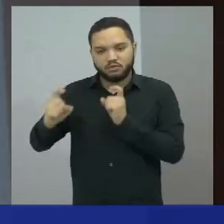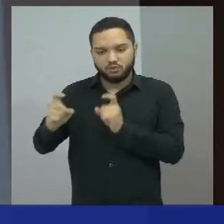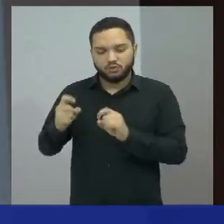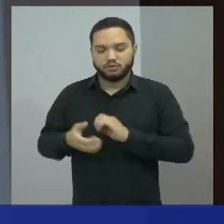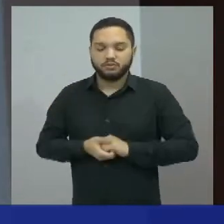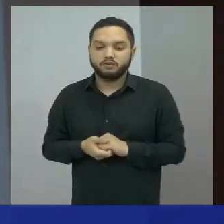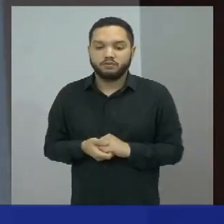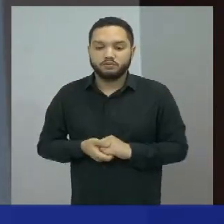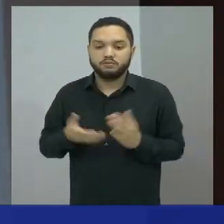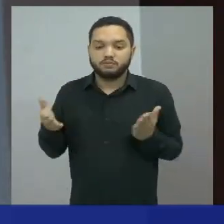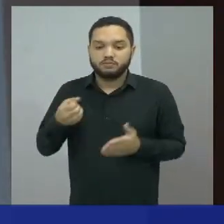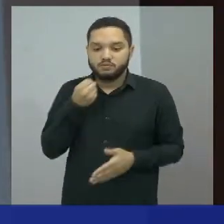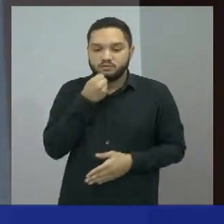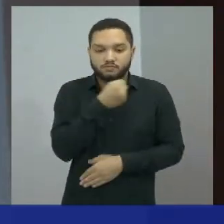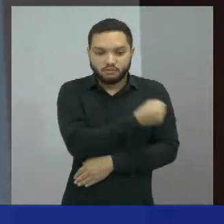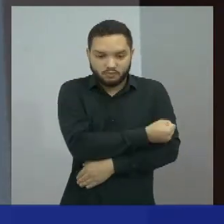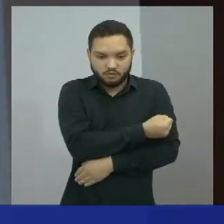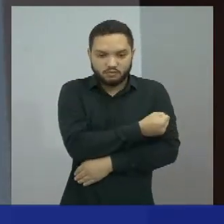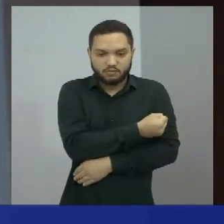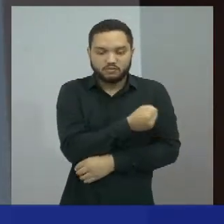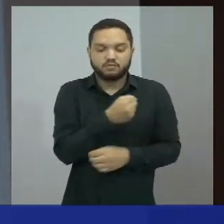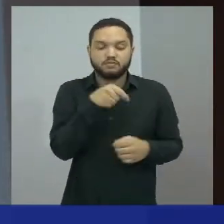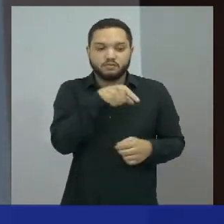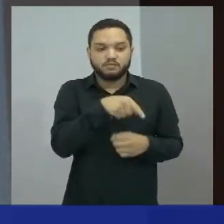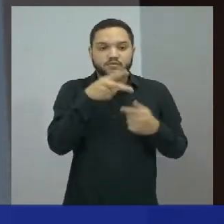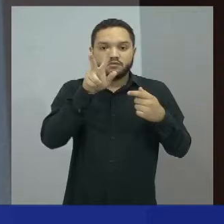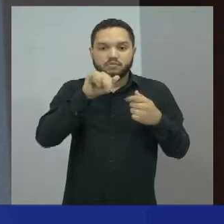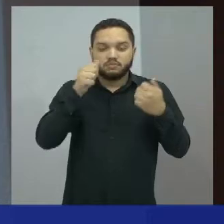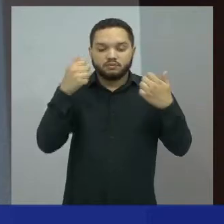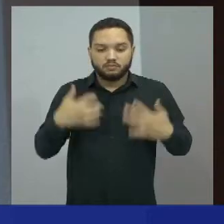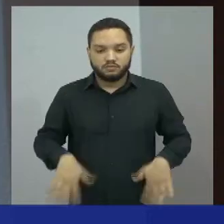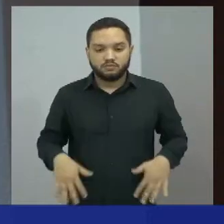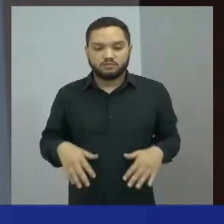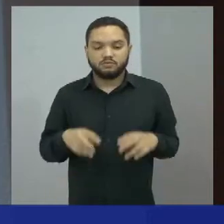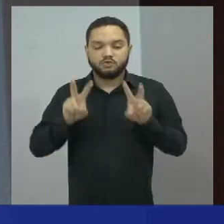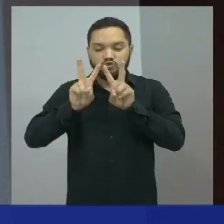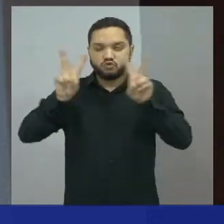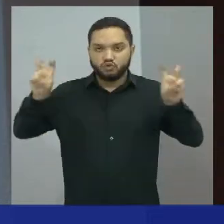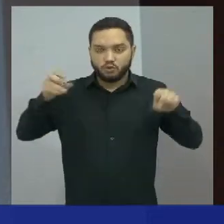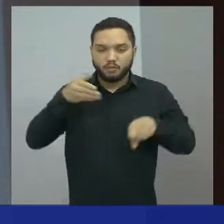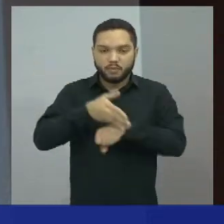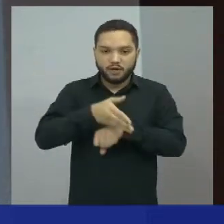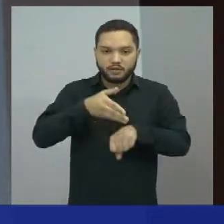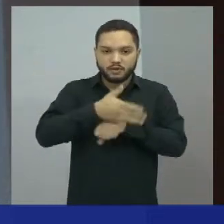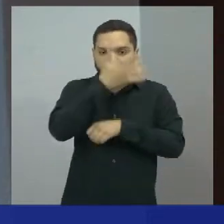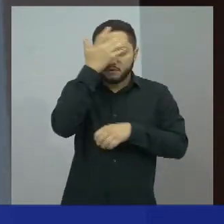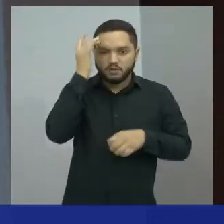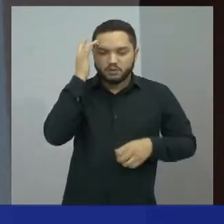Então, passo a palavra aqui para a doutora Águida, para ela mencionar aqui sobre a participação popular.